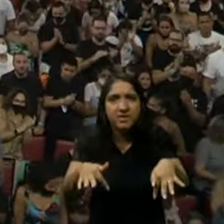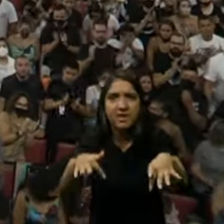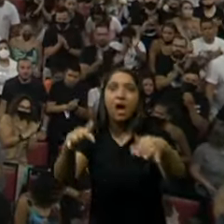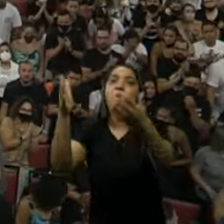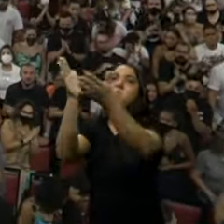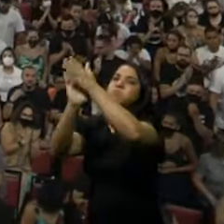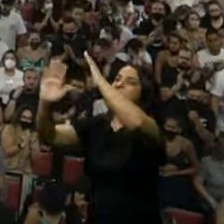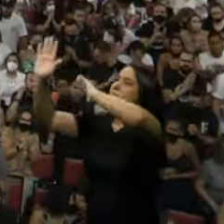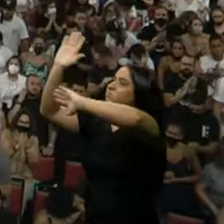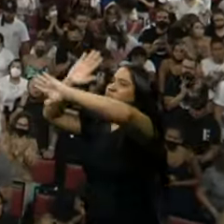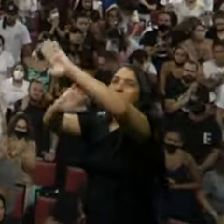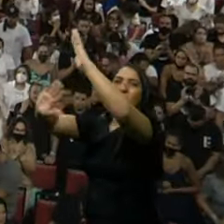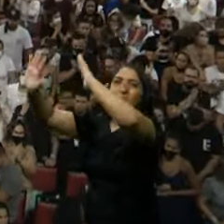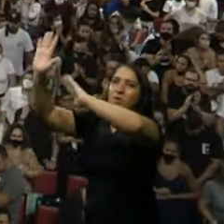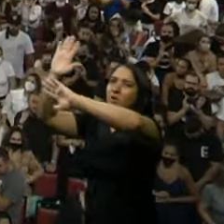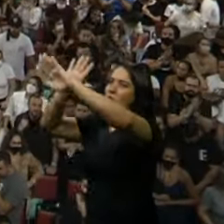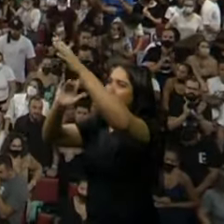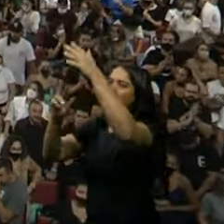Dori